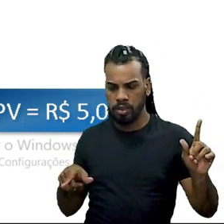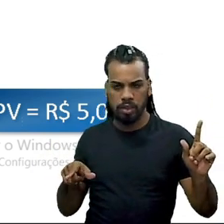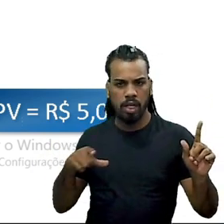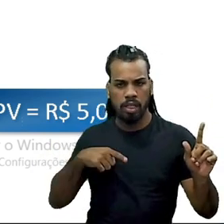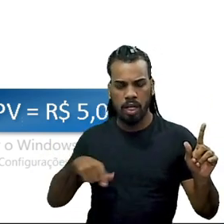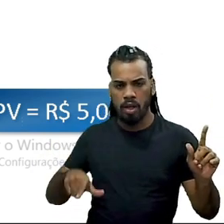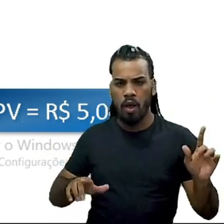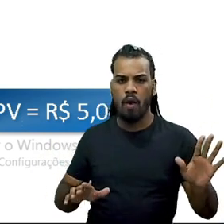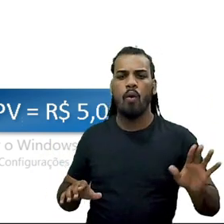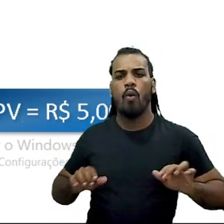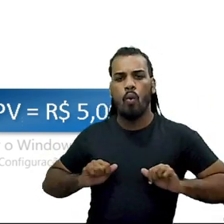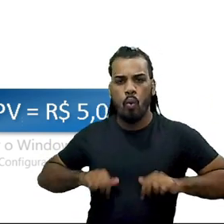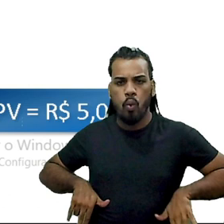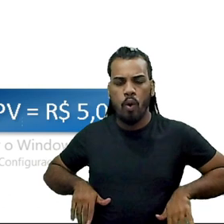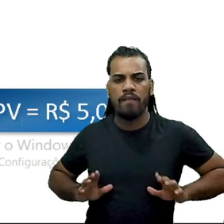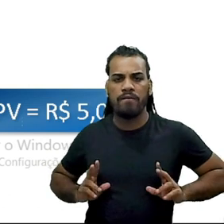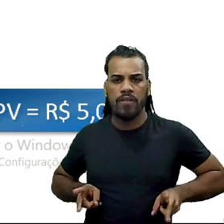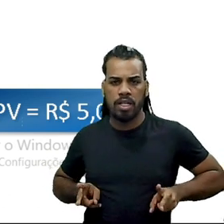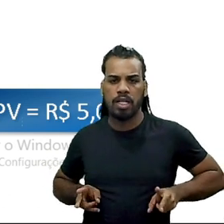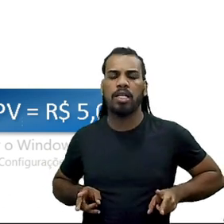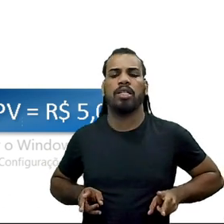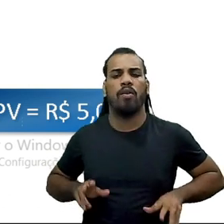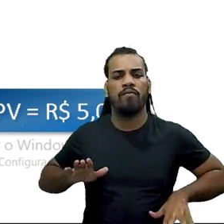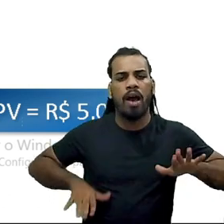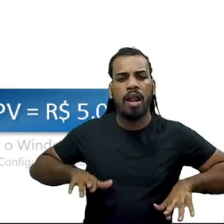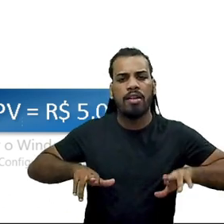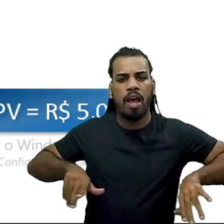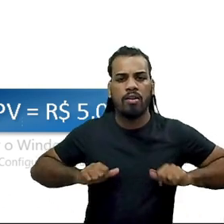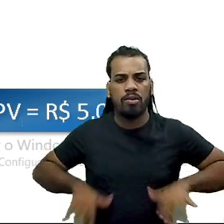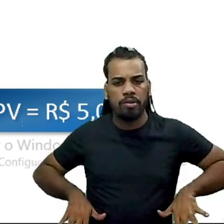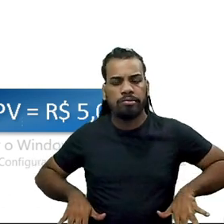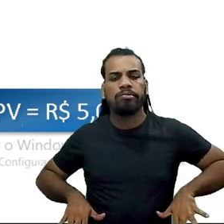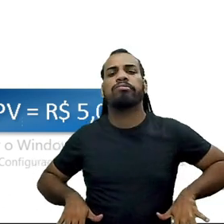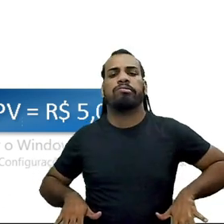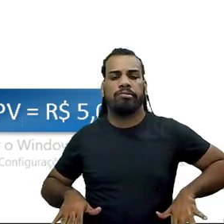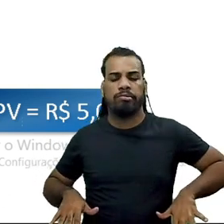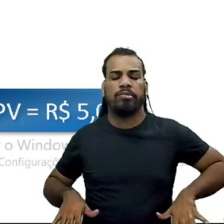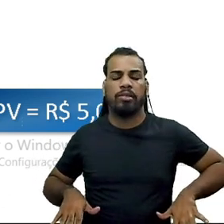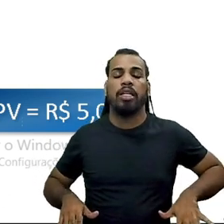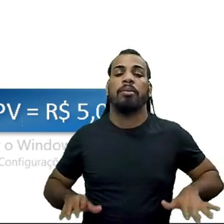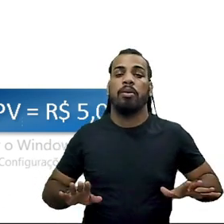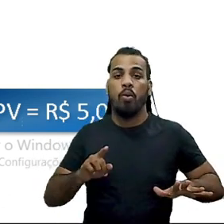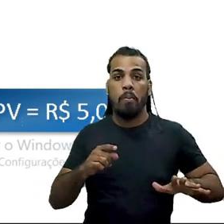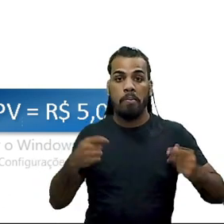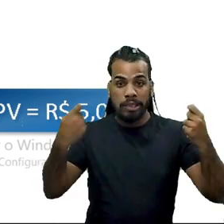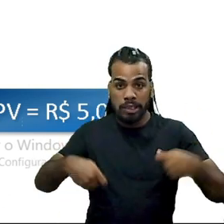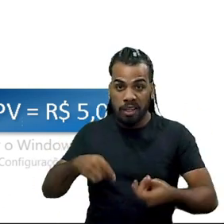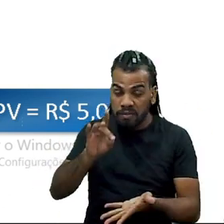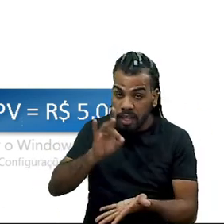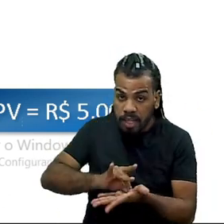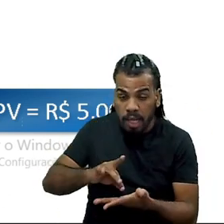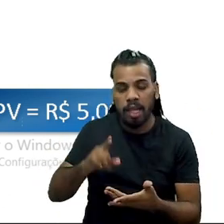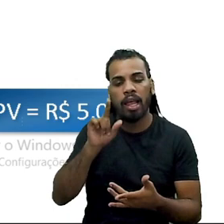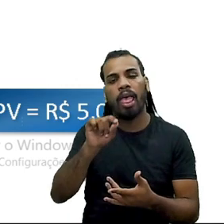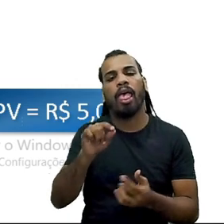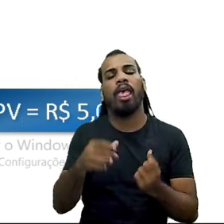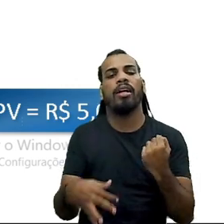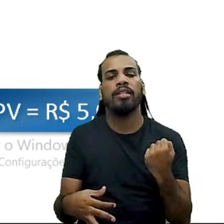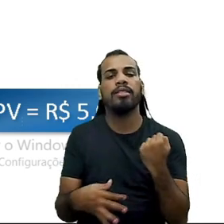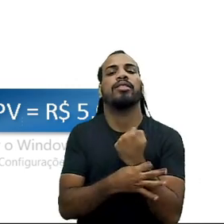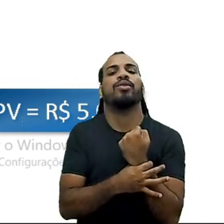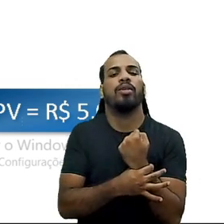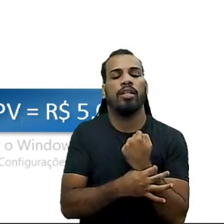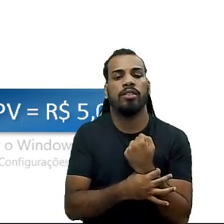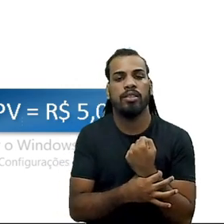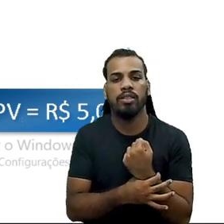custos variáveis, os custos diretos. Né? O que precisa, na verdade, é ter muita segurança